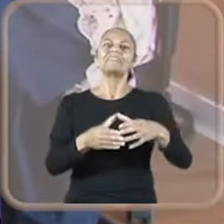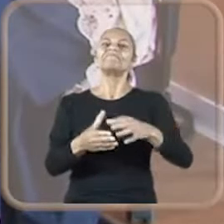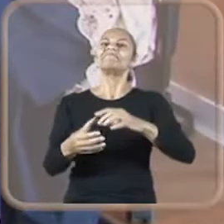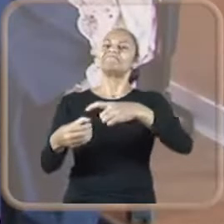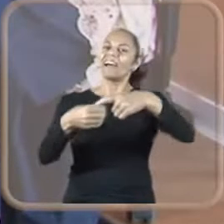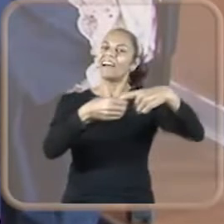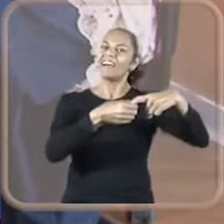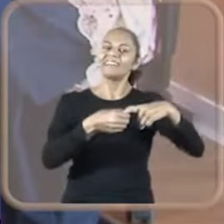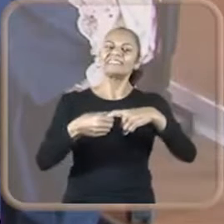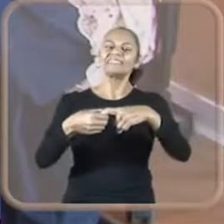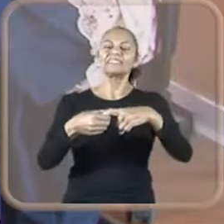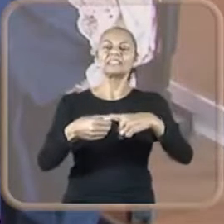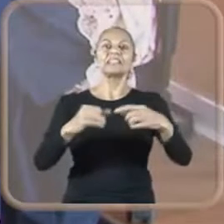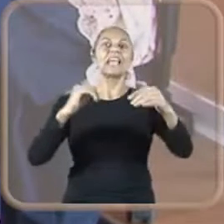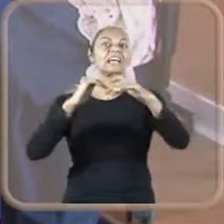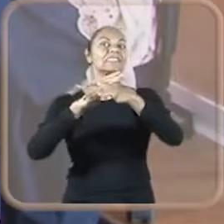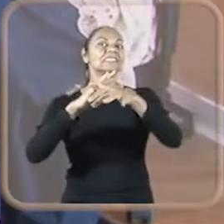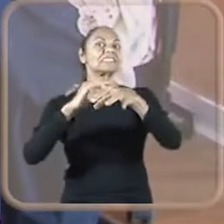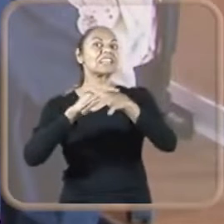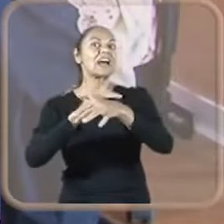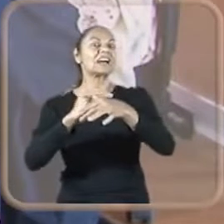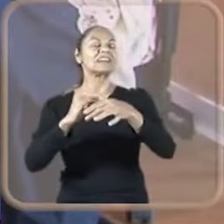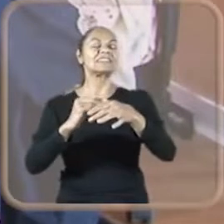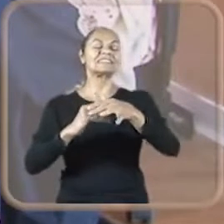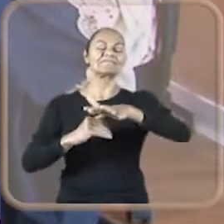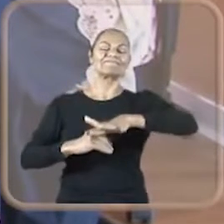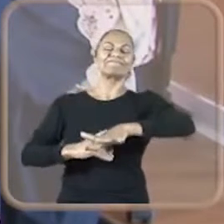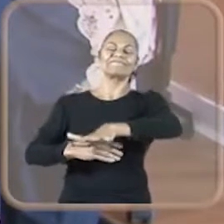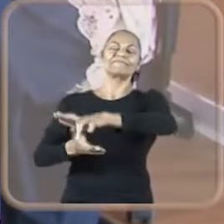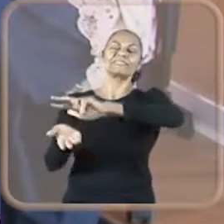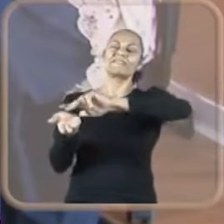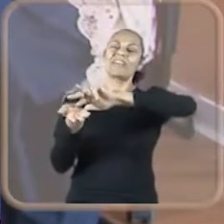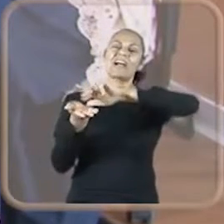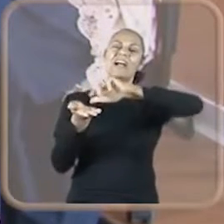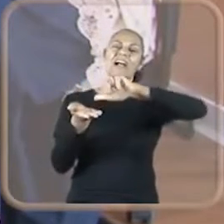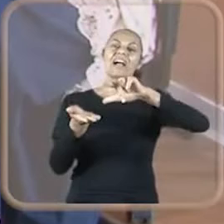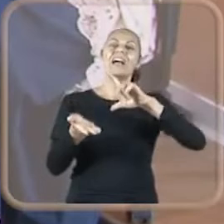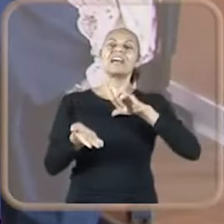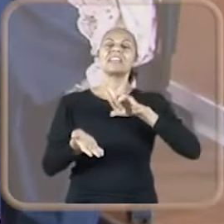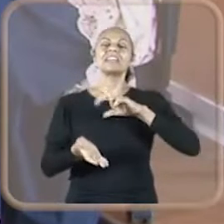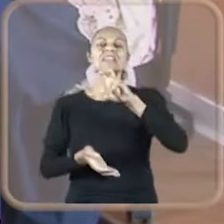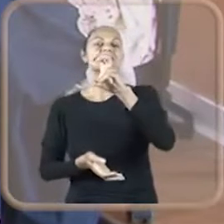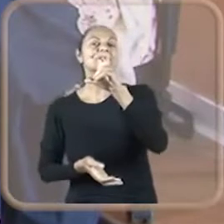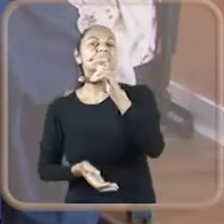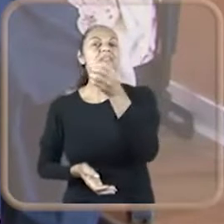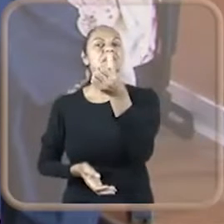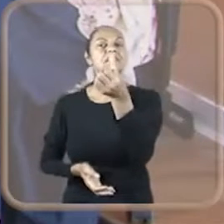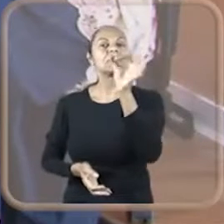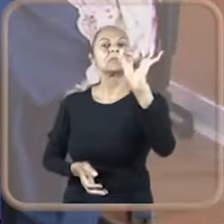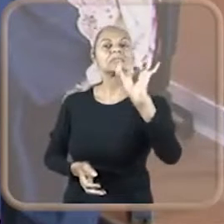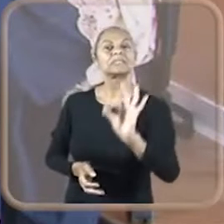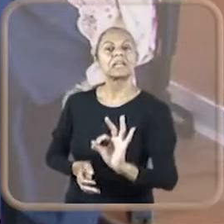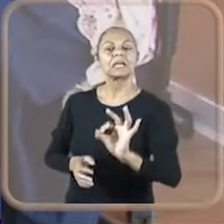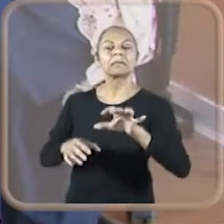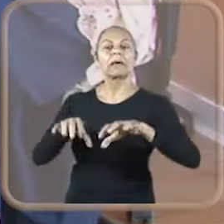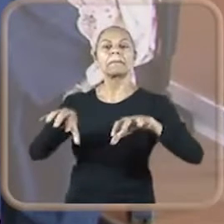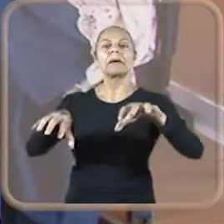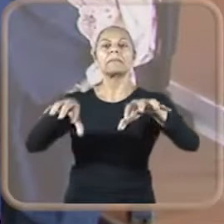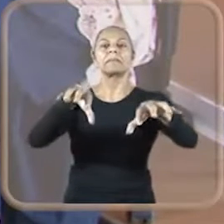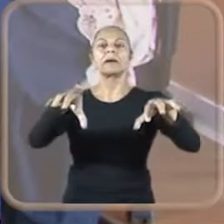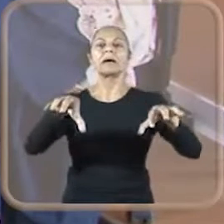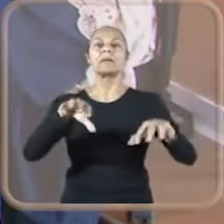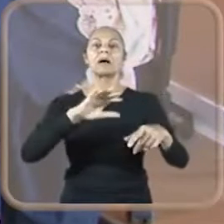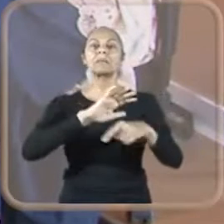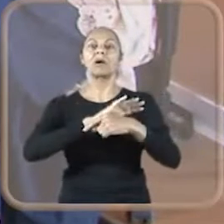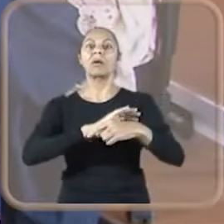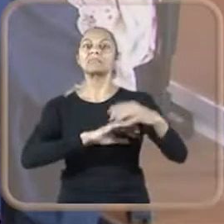regiões da cidade. Como eu disse anteriormente, a cidade é uma diversidade muito grande, temos aqui 56% do território de Cariacica na